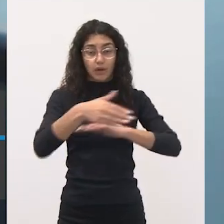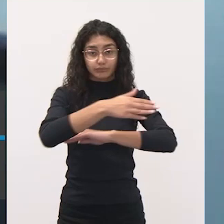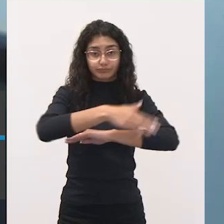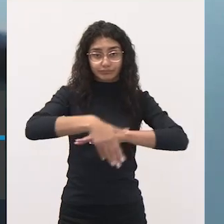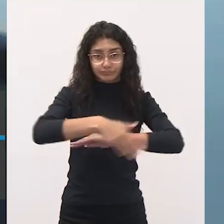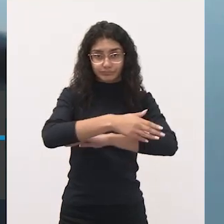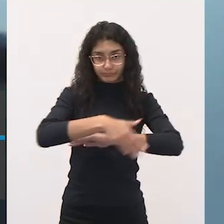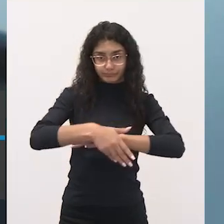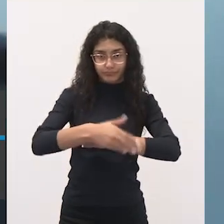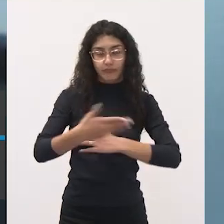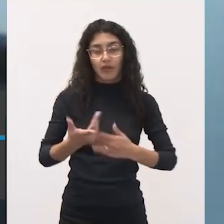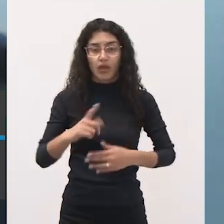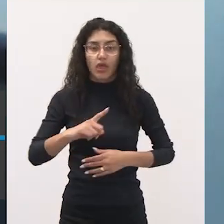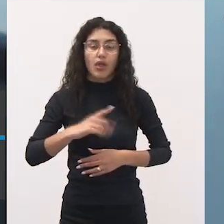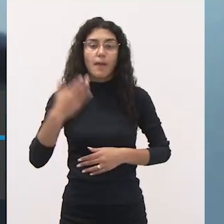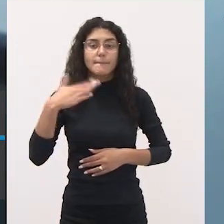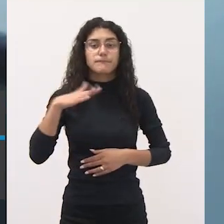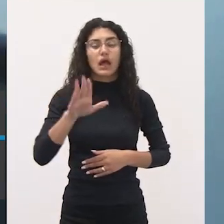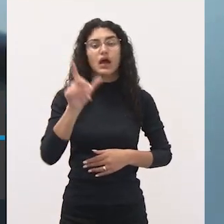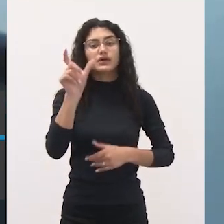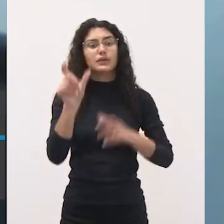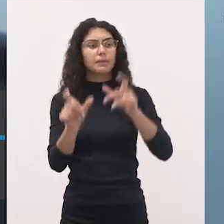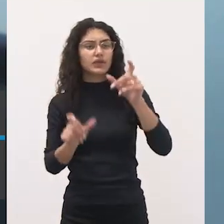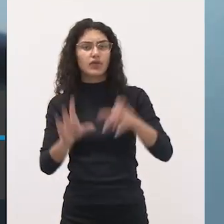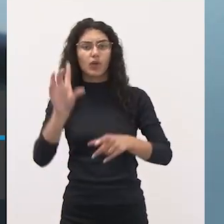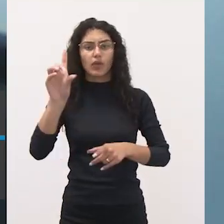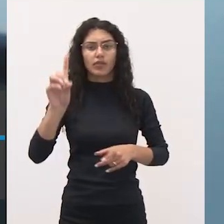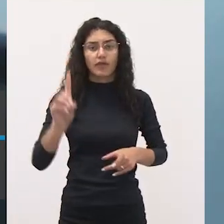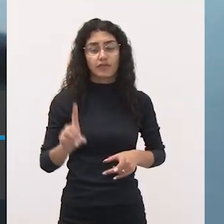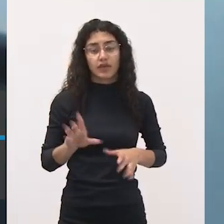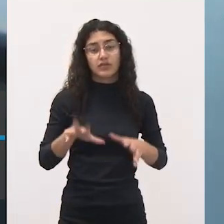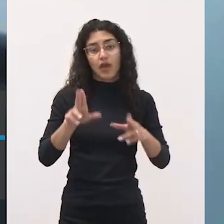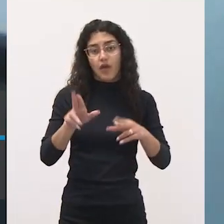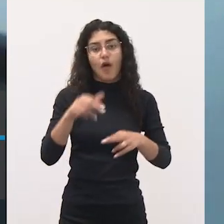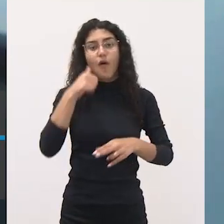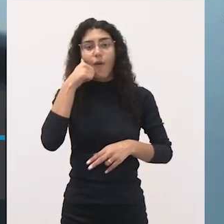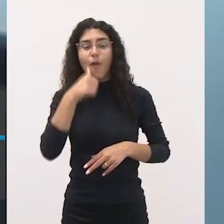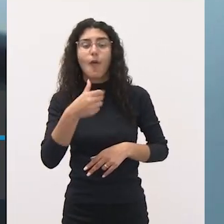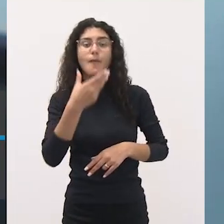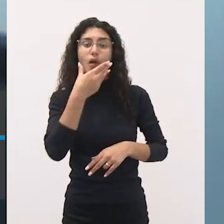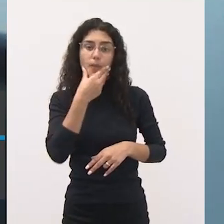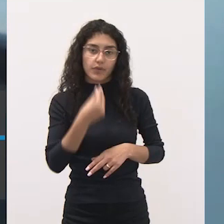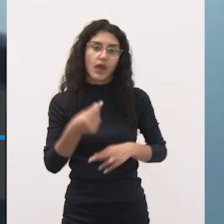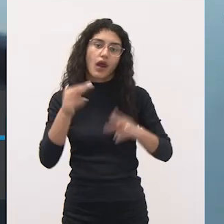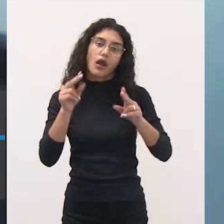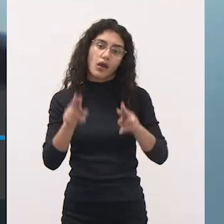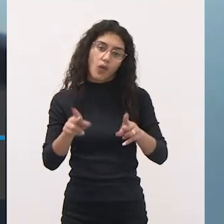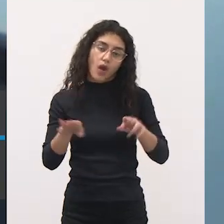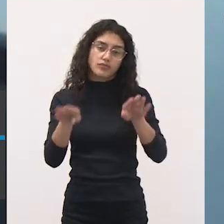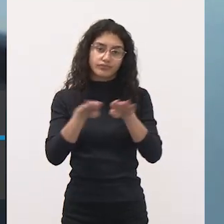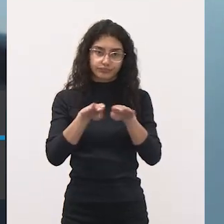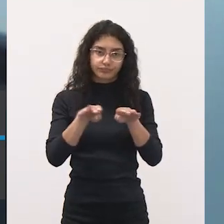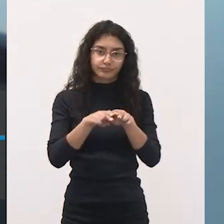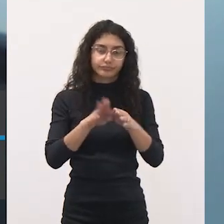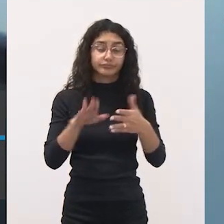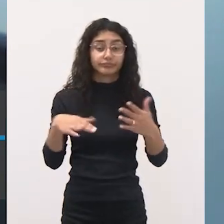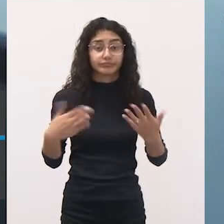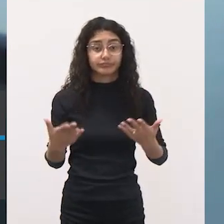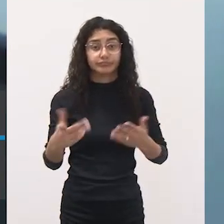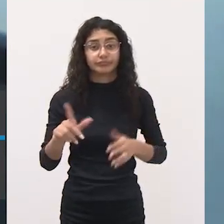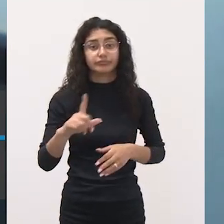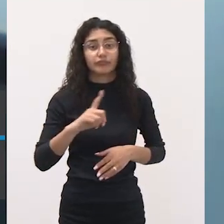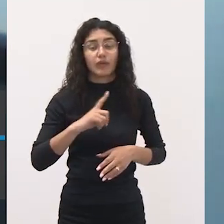tem mais pessoas com deficiência, tanto homens como mulheres, né? Quando você tem a questão